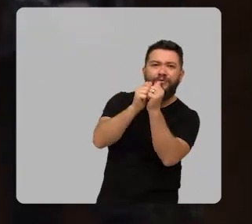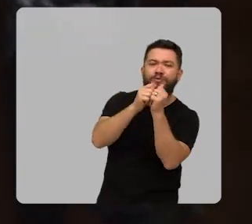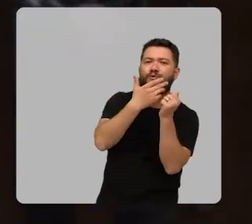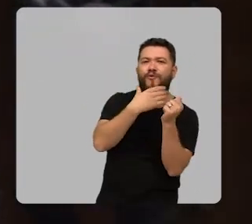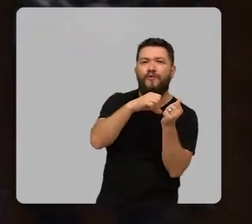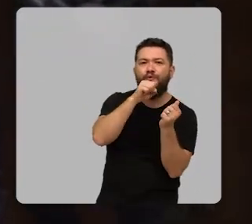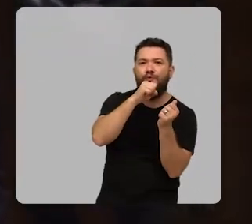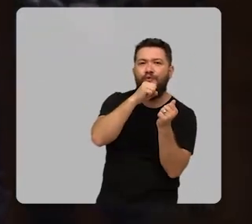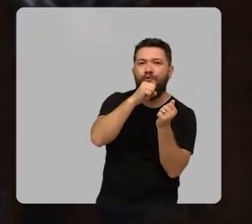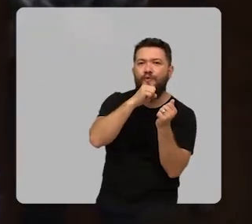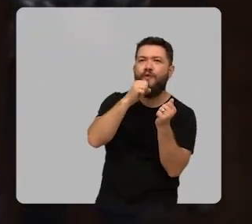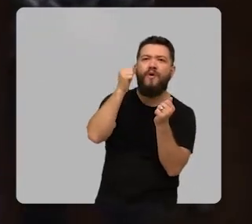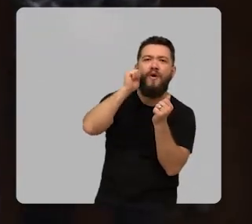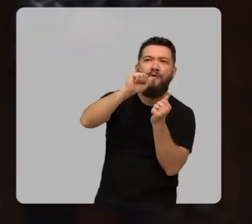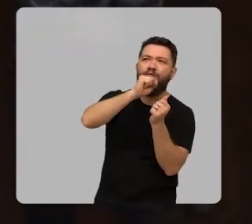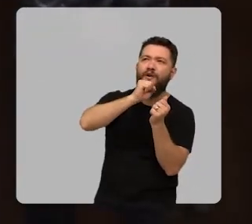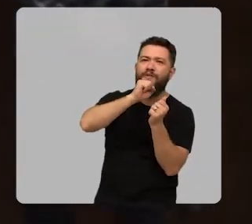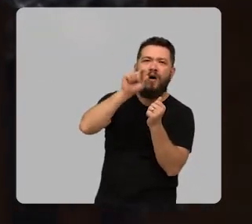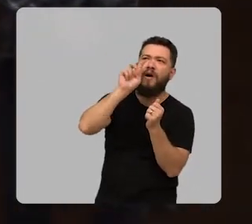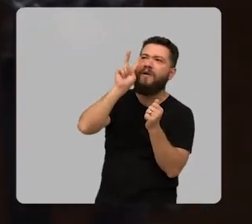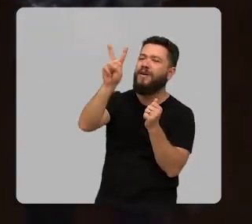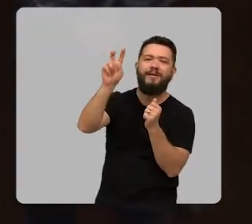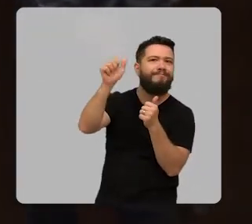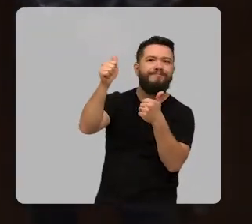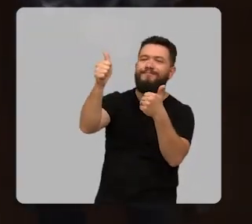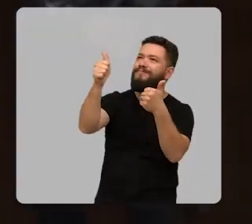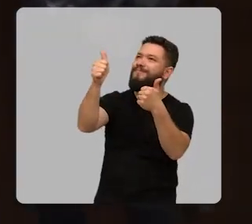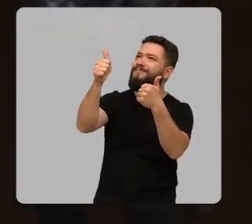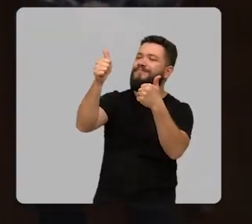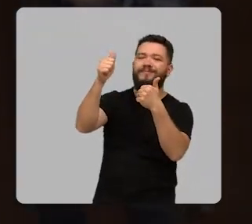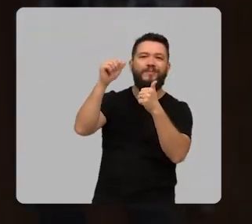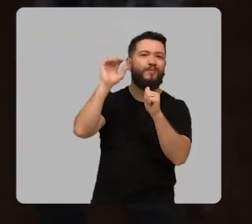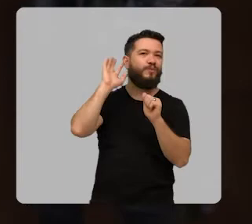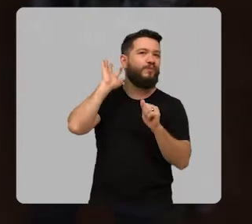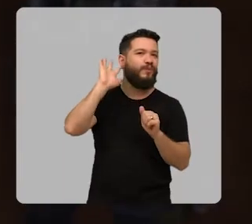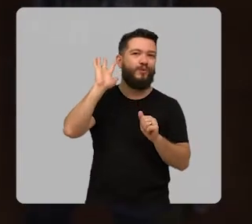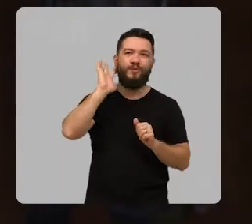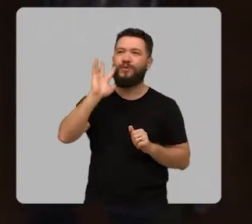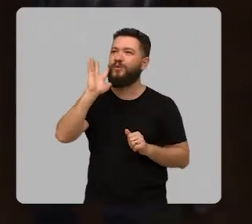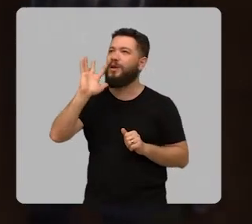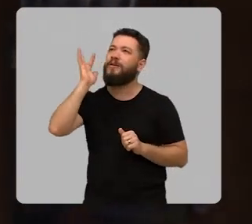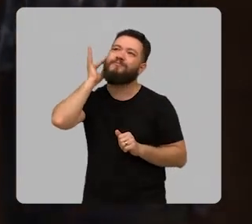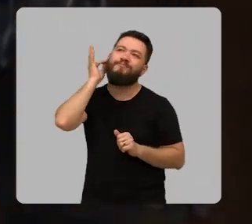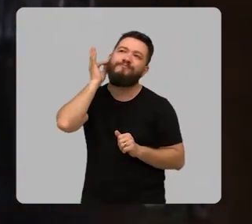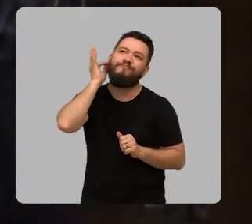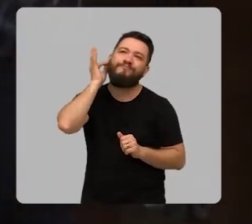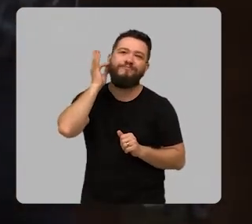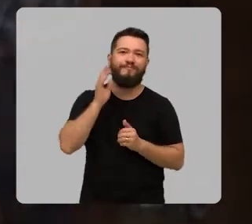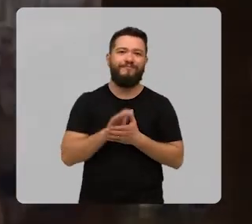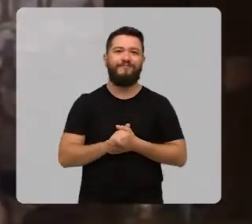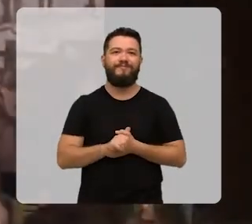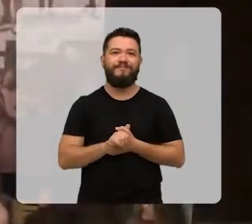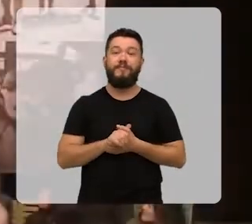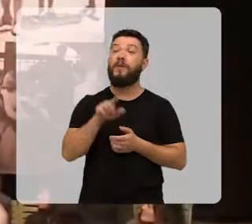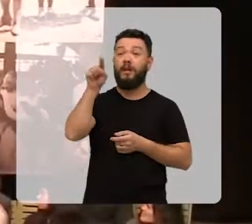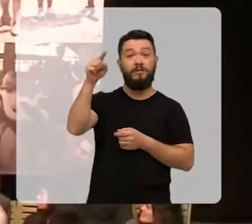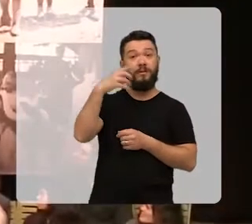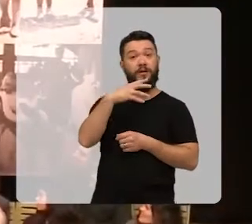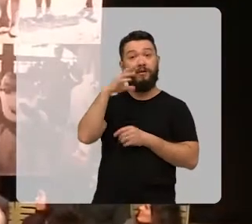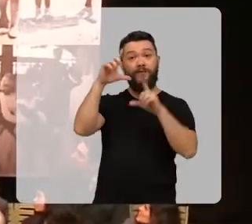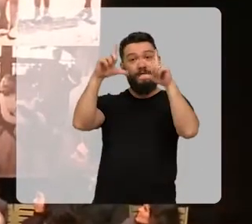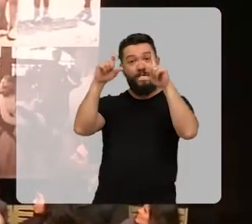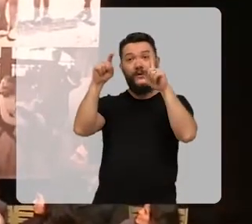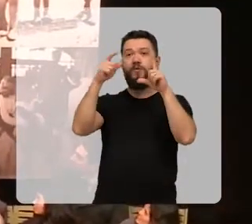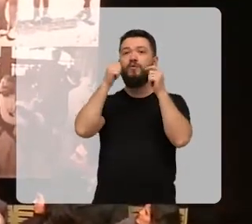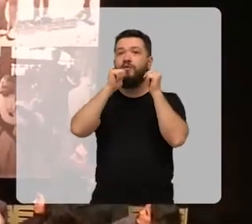acho que do outro lado ali achei super bacana só para apontar para vocês que essa é uma foto do meu avô da minha